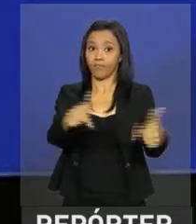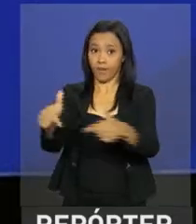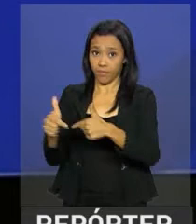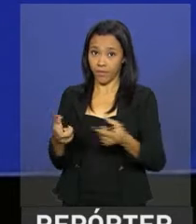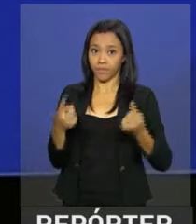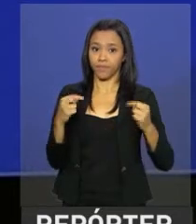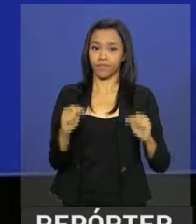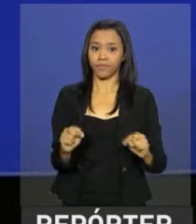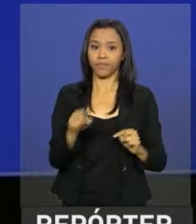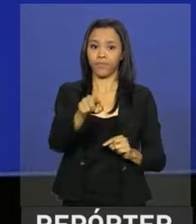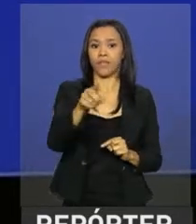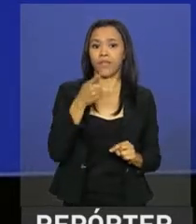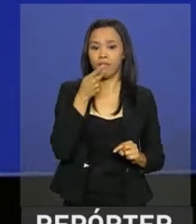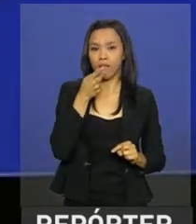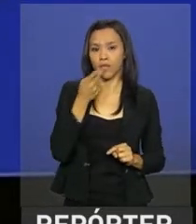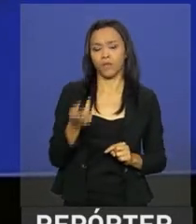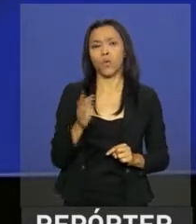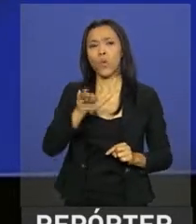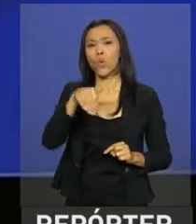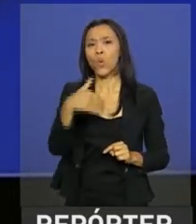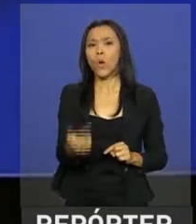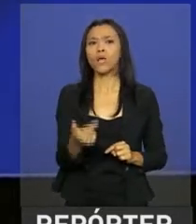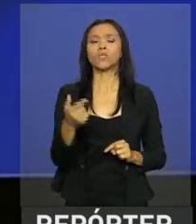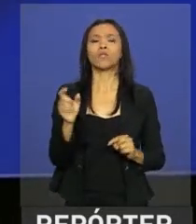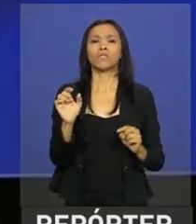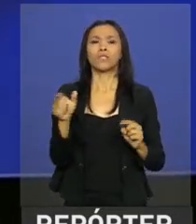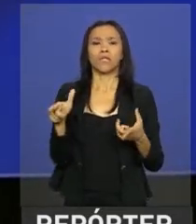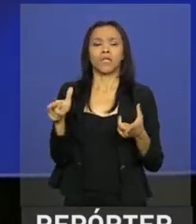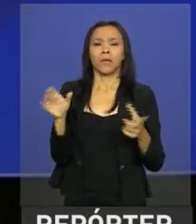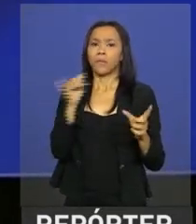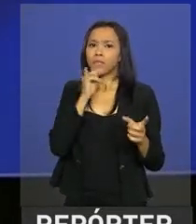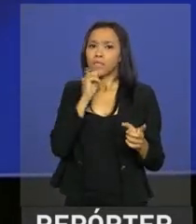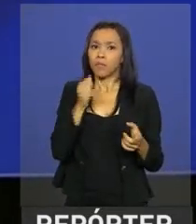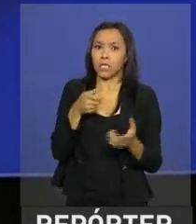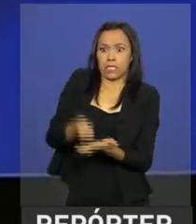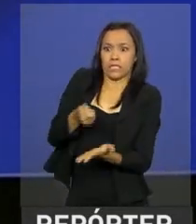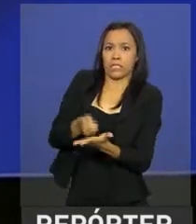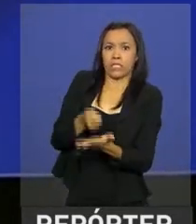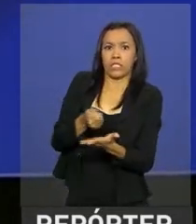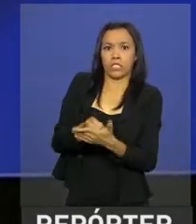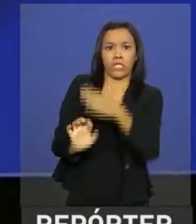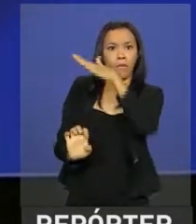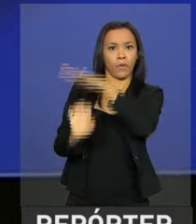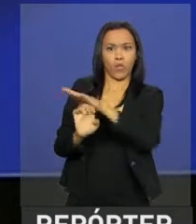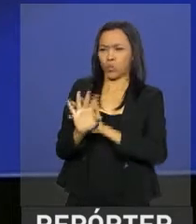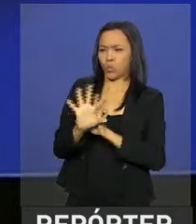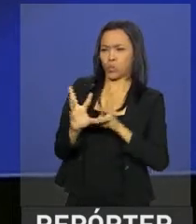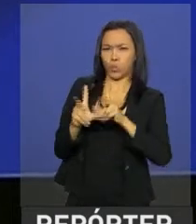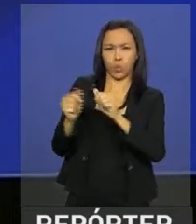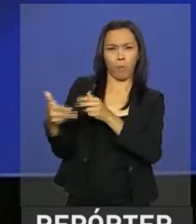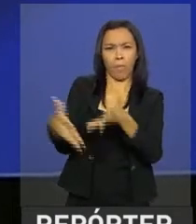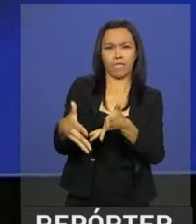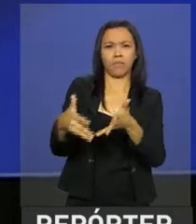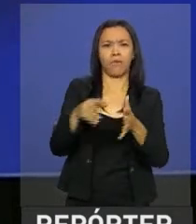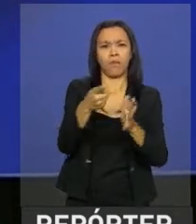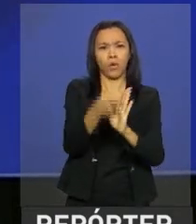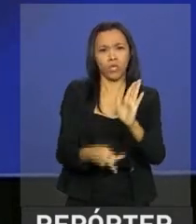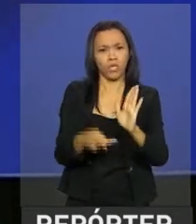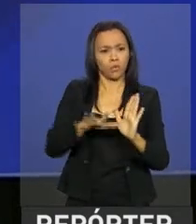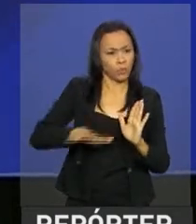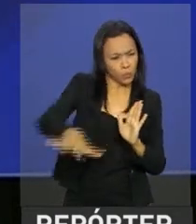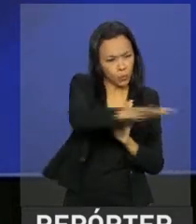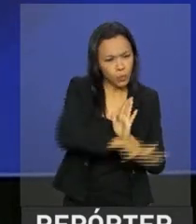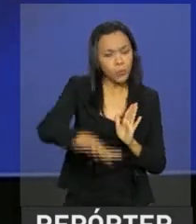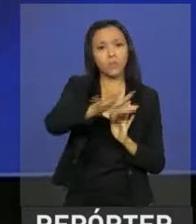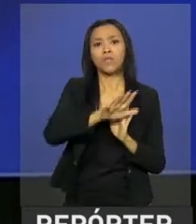Quando se pretende desafogar a Petrobras, digamos assim, não exigir dela que participe de todos os projetos, nós queremos trazer